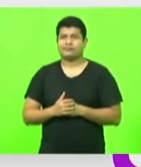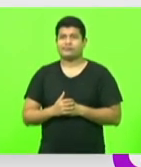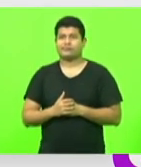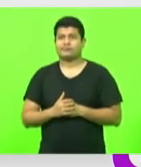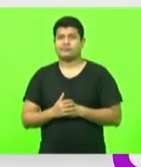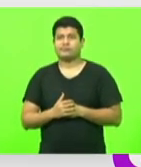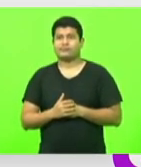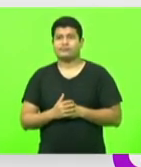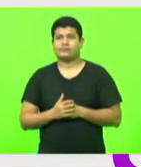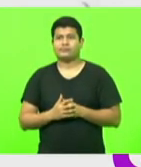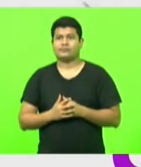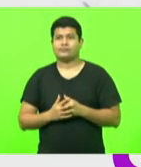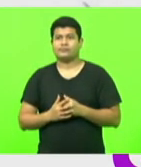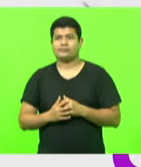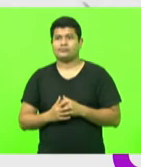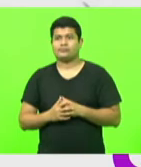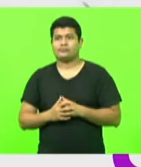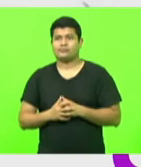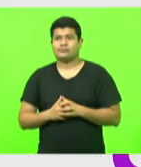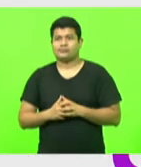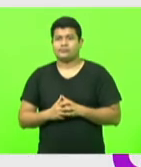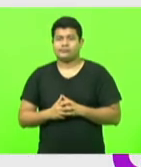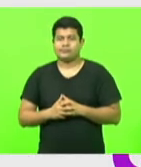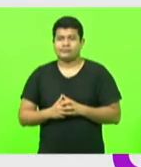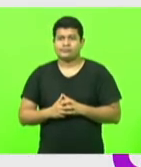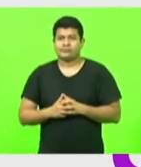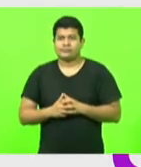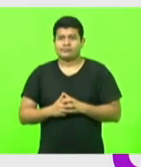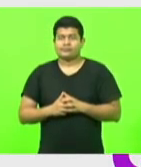as 36 listadas.